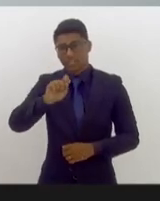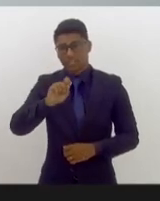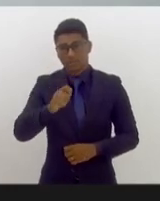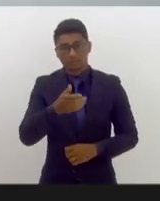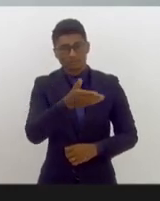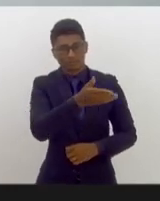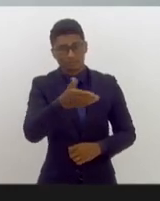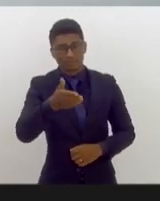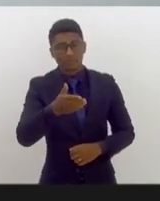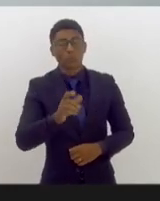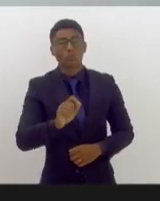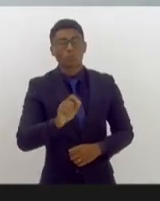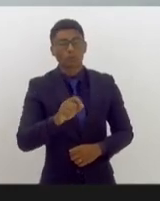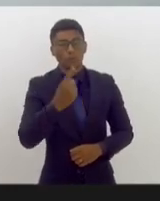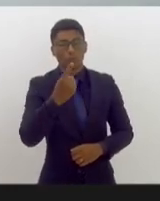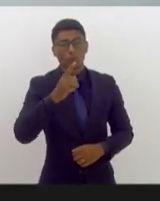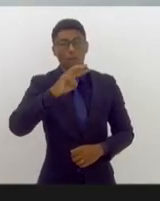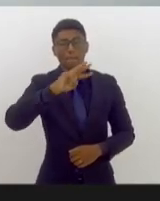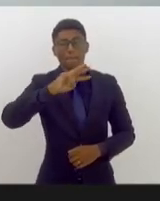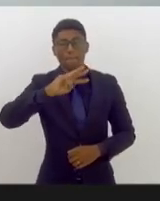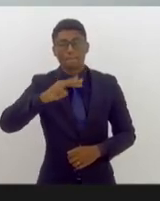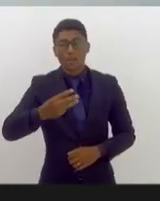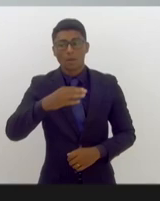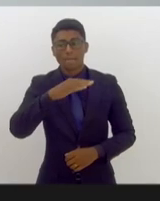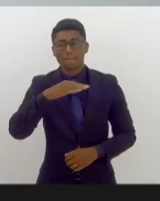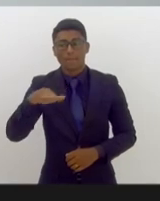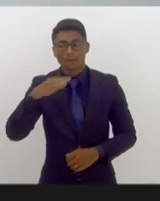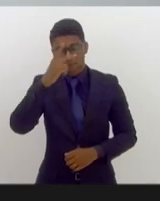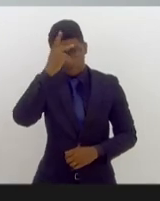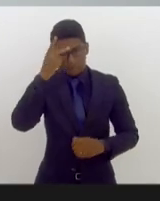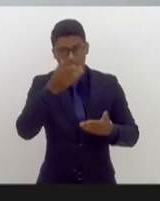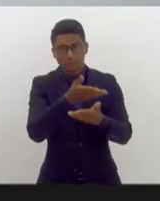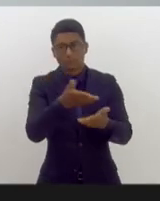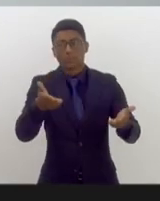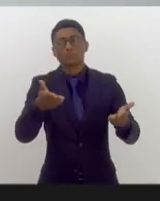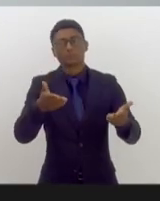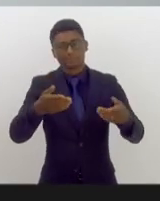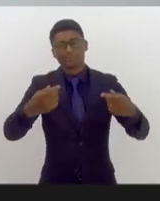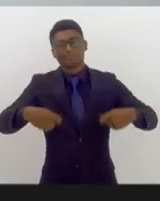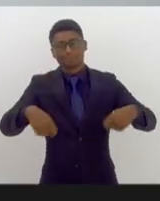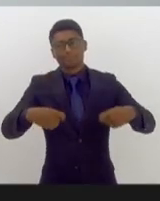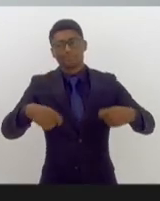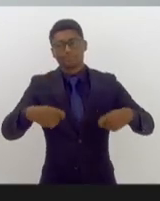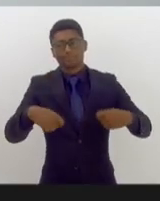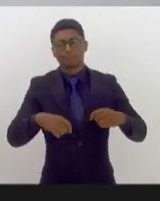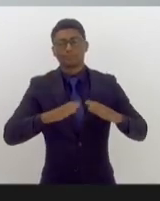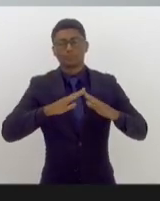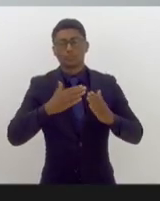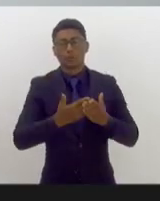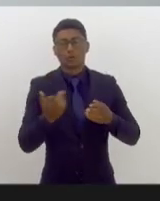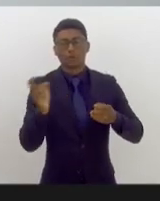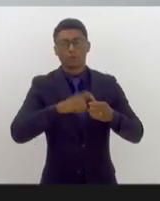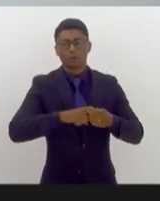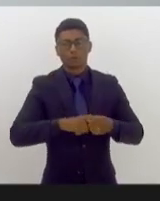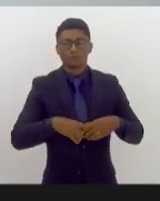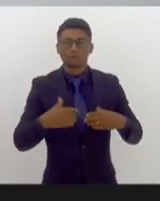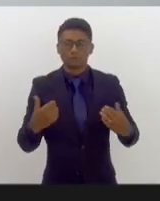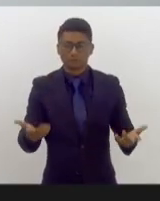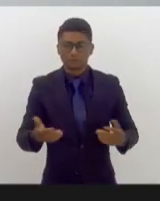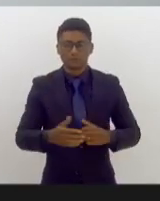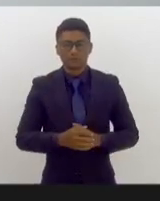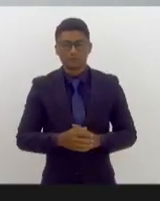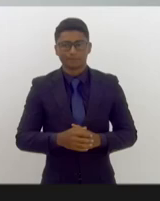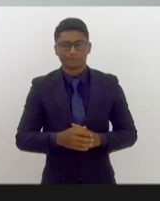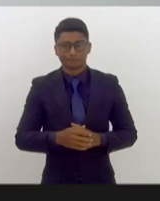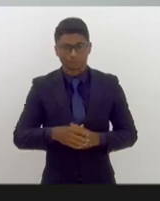de 1,5 milhão de cariocas. Então, é basicamente isso que a gente